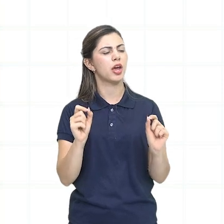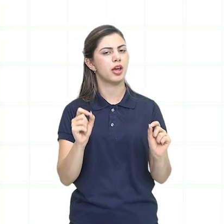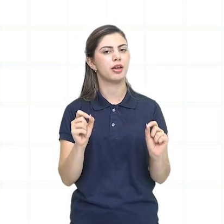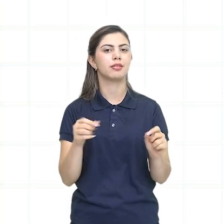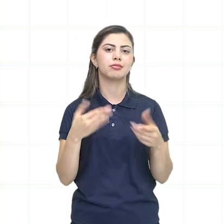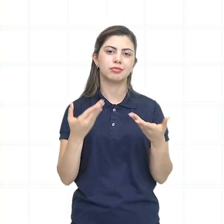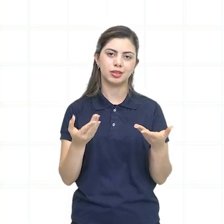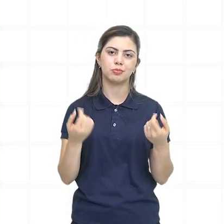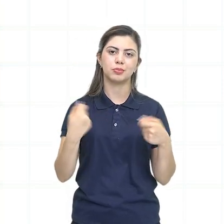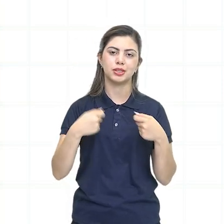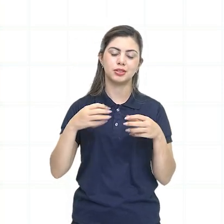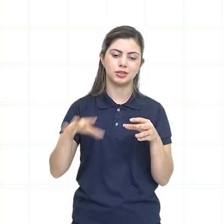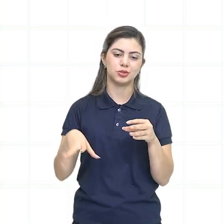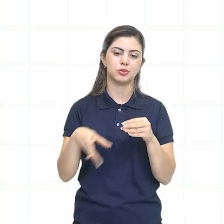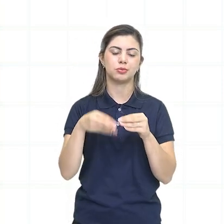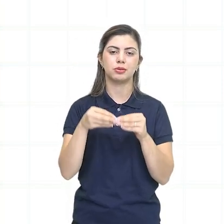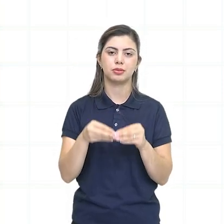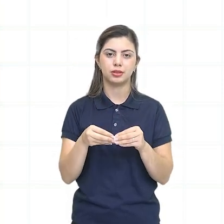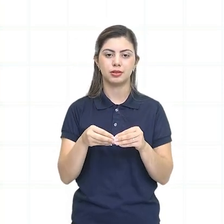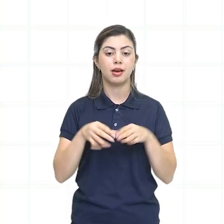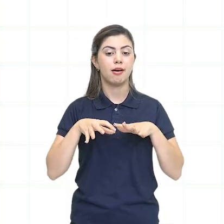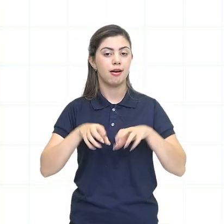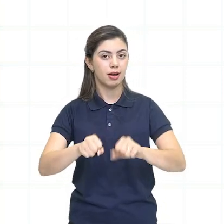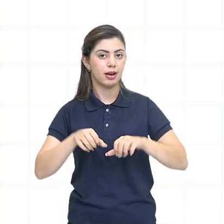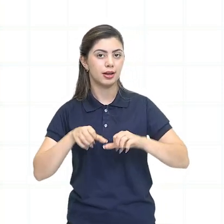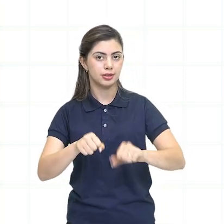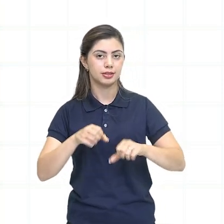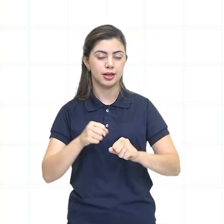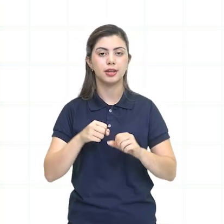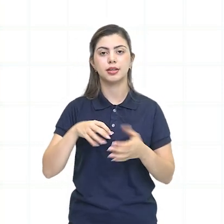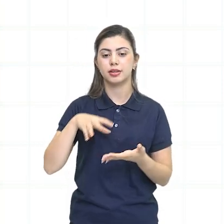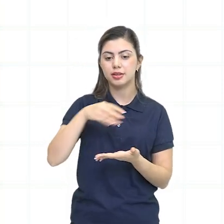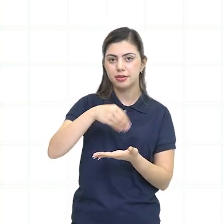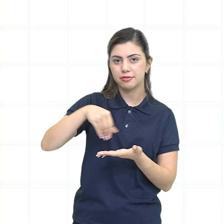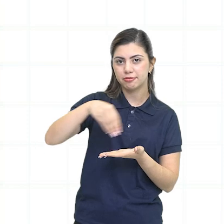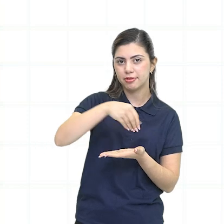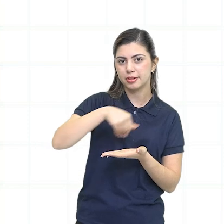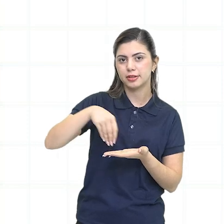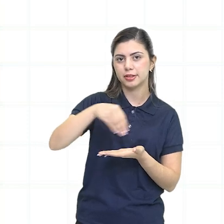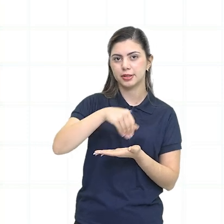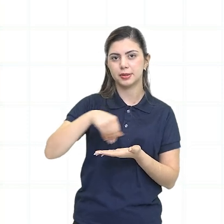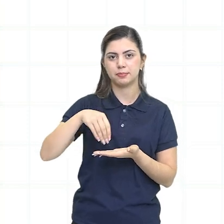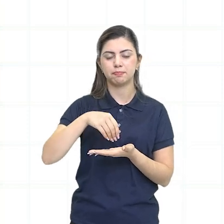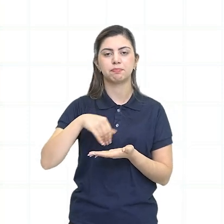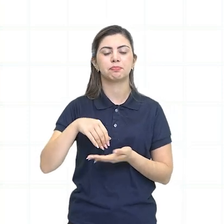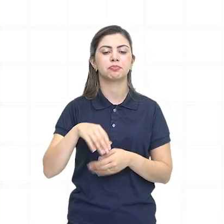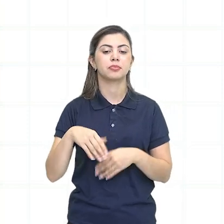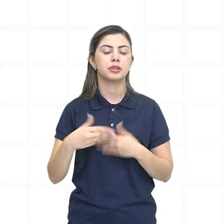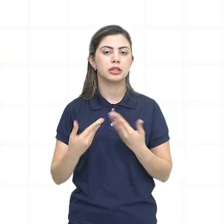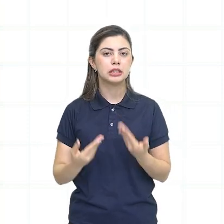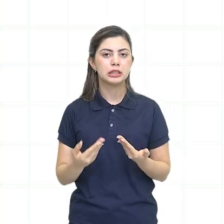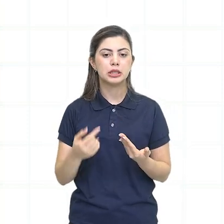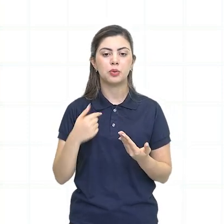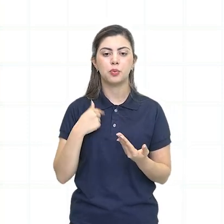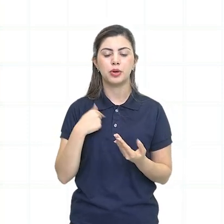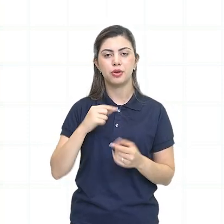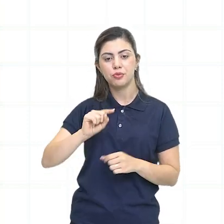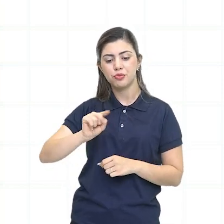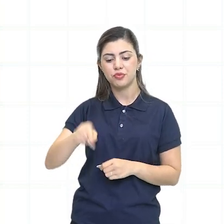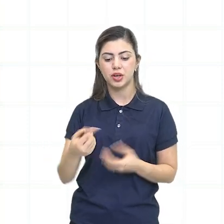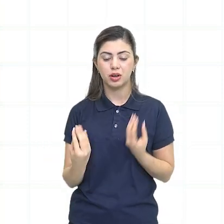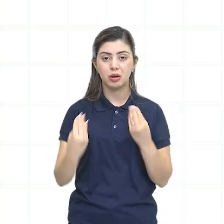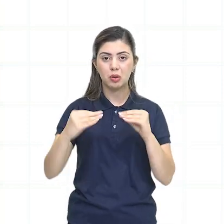o complemento qual é? Açaí e farinha. E eu não posso colocar uma vírgula